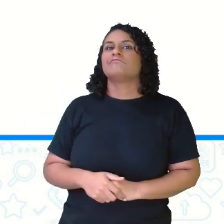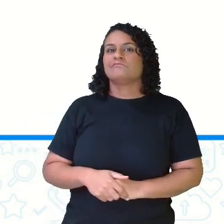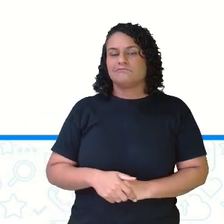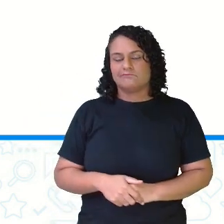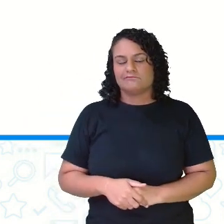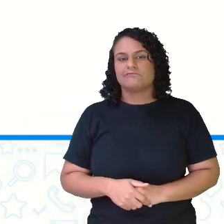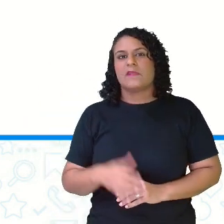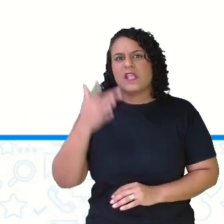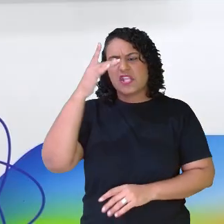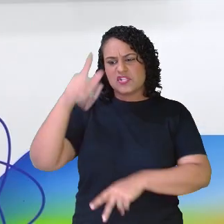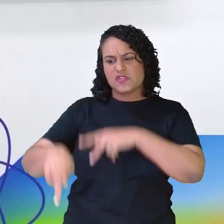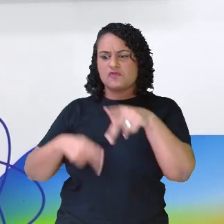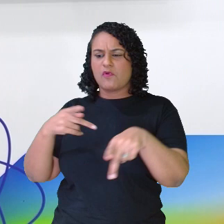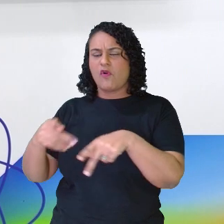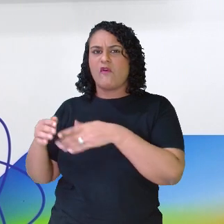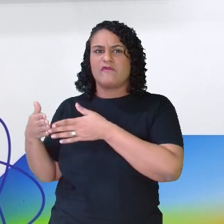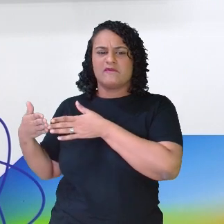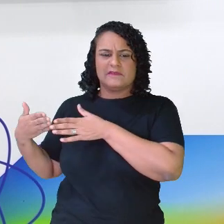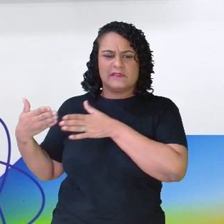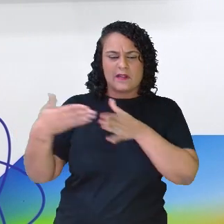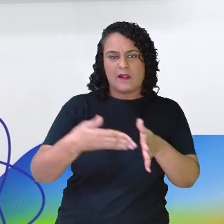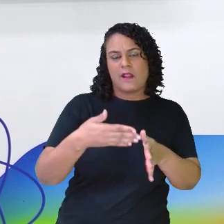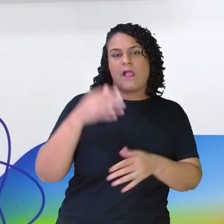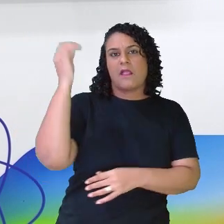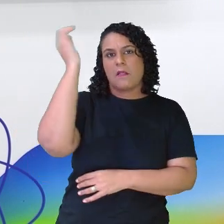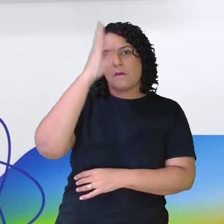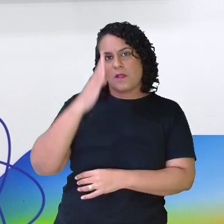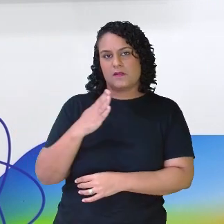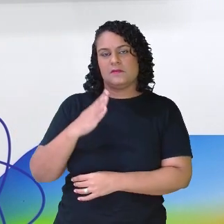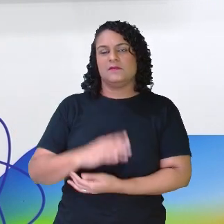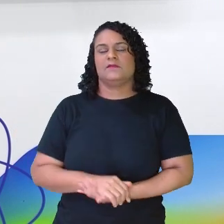da África aqui para o Brasil.